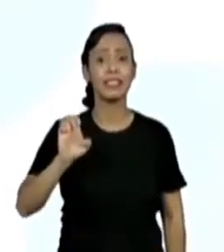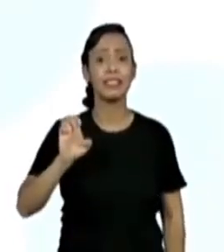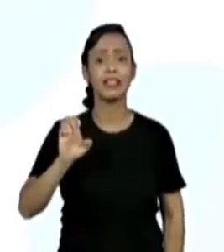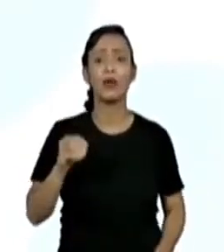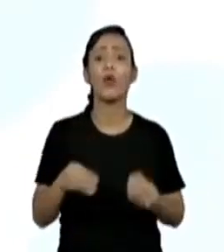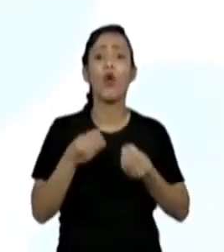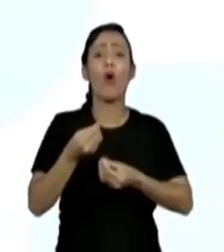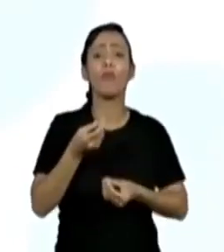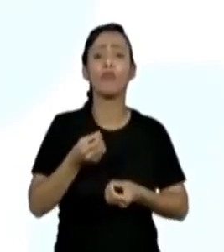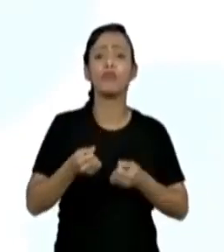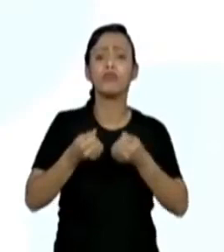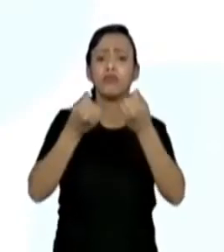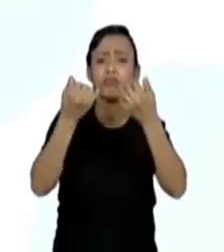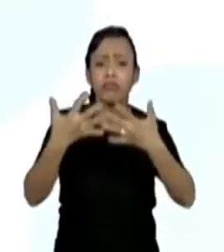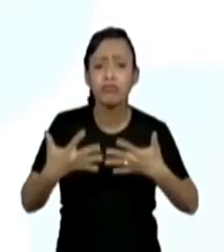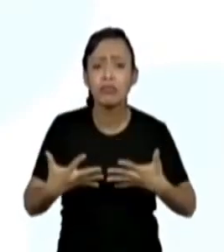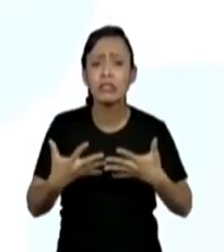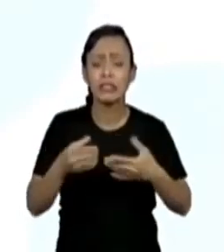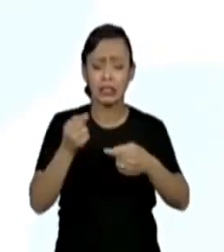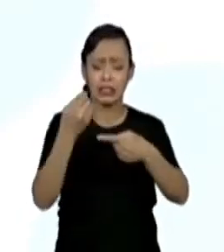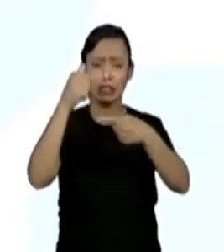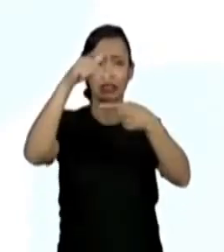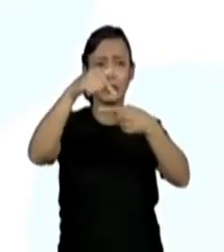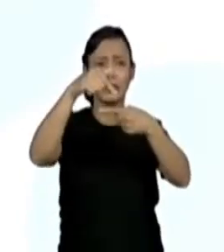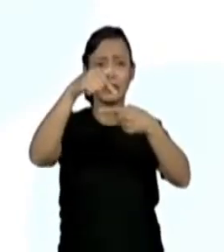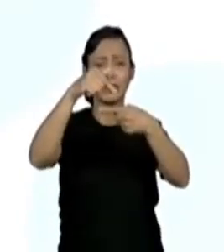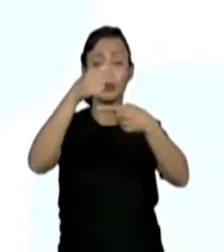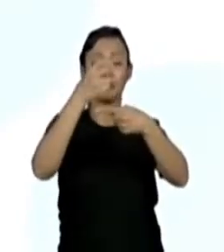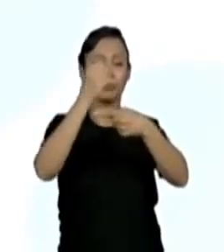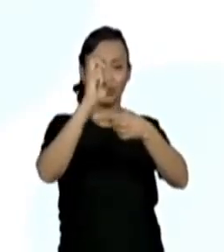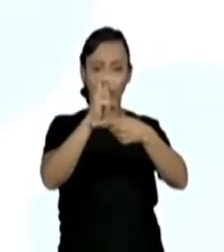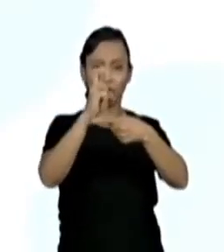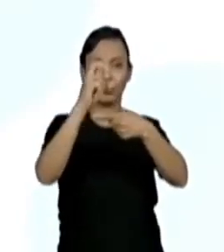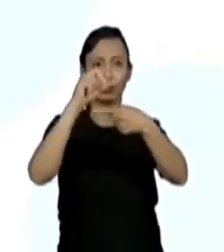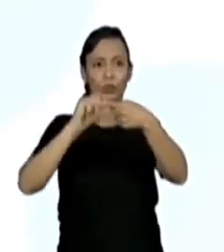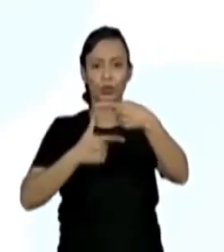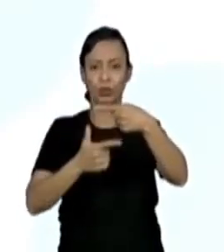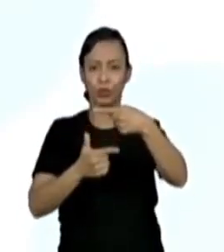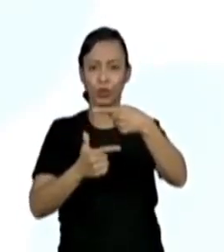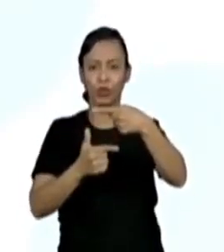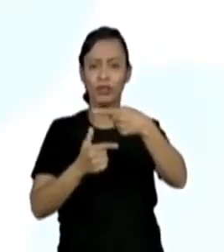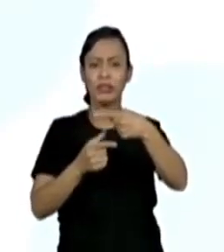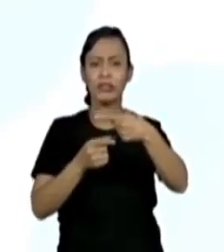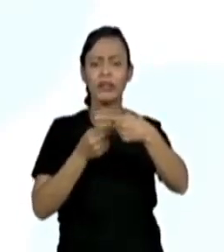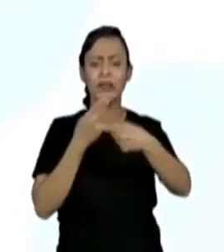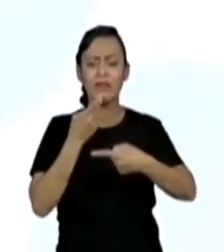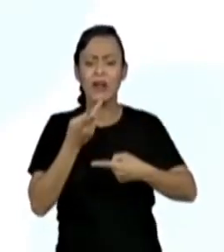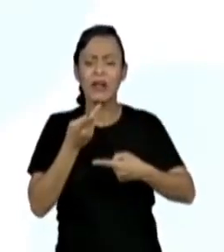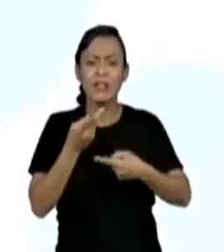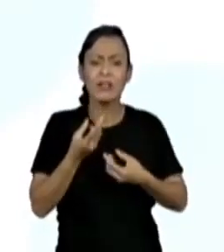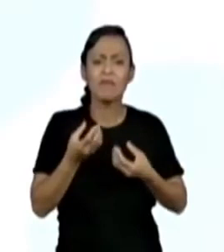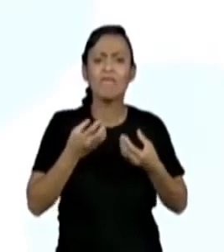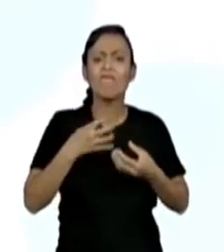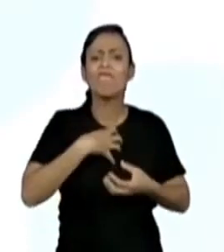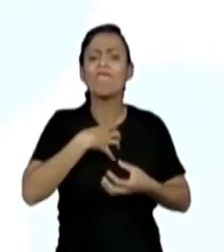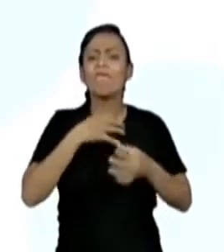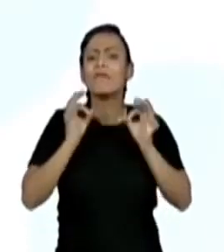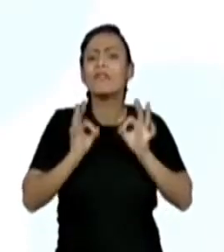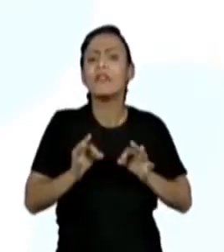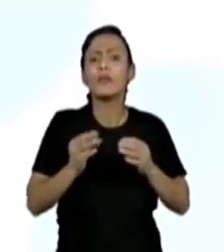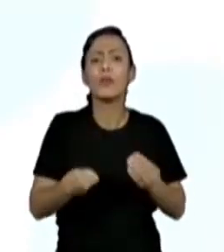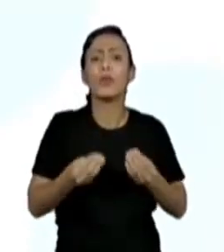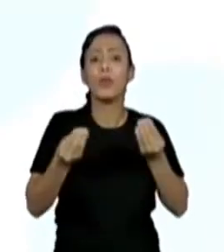leio essa fração então estudante do 5º ano como eu faço essa leitura